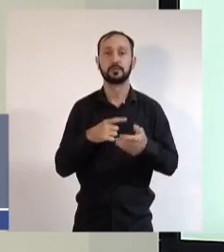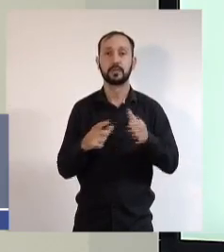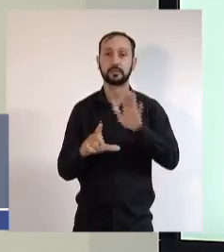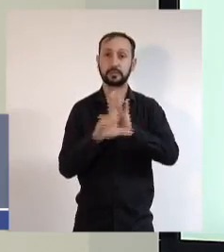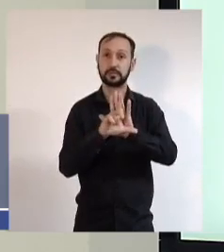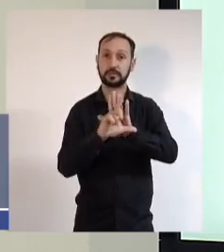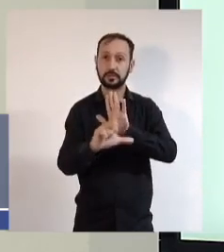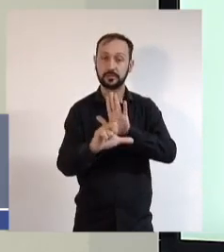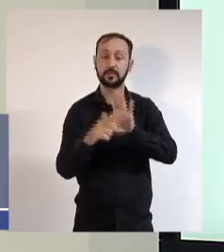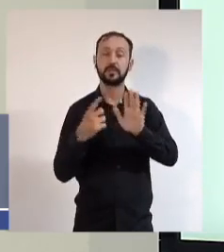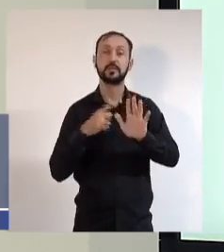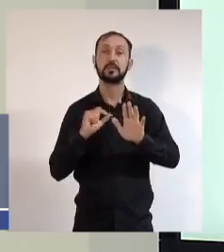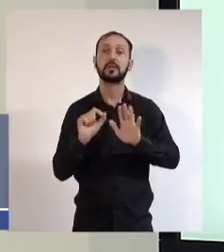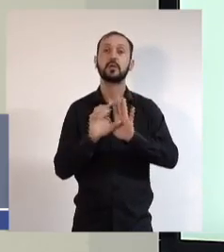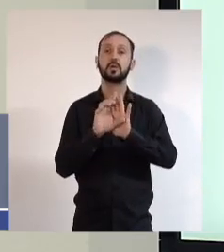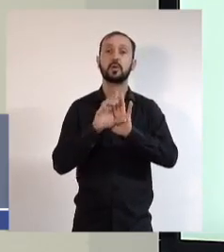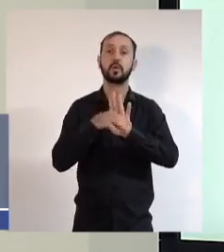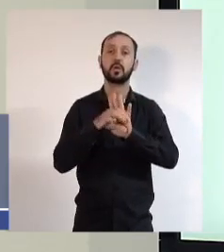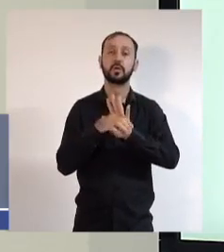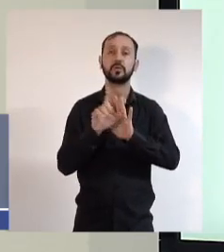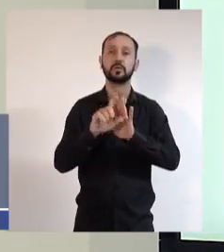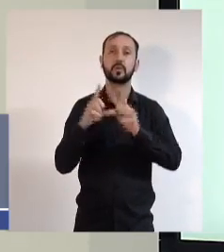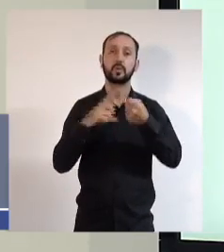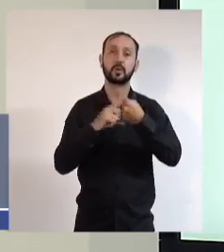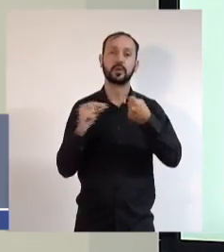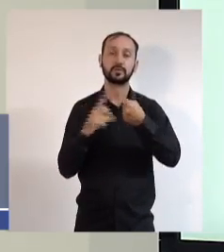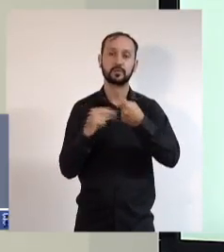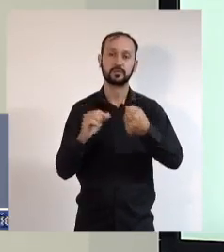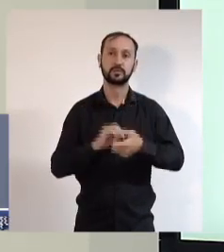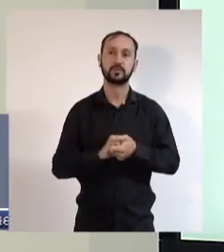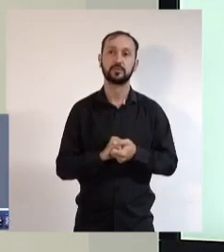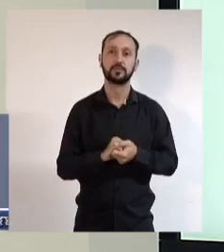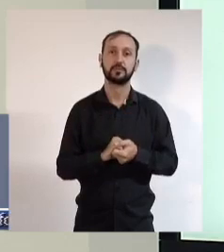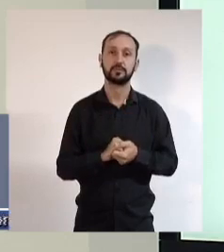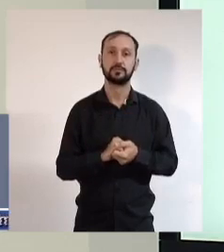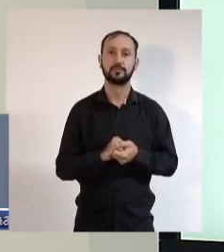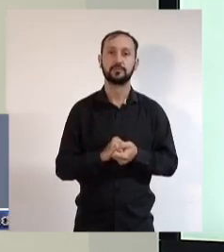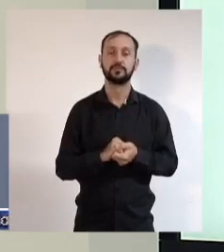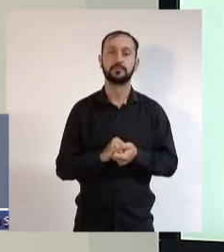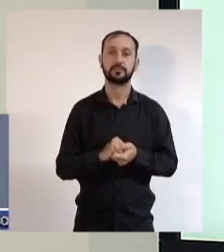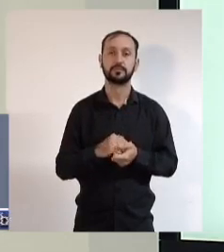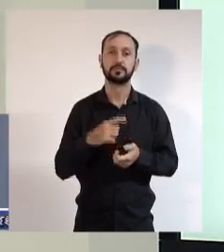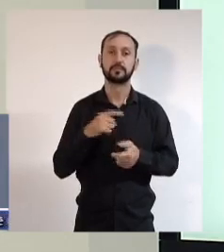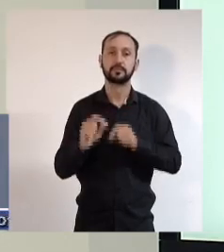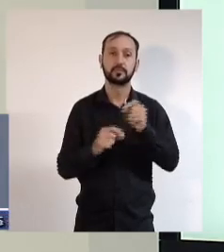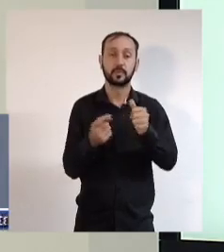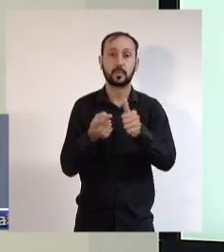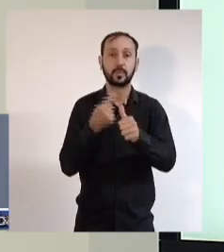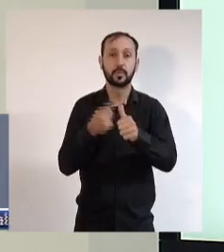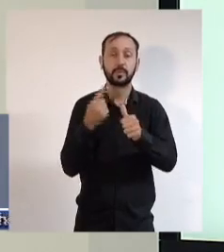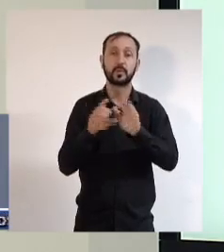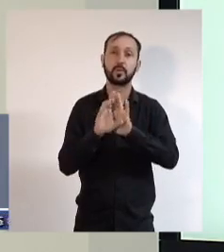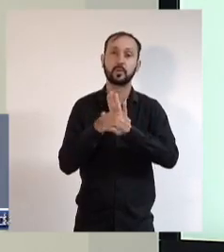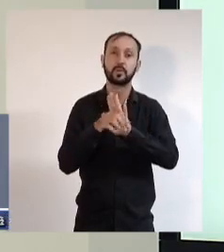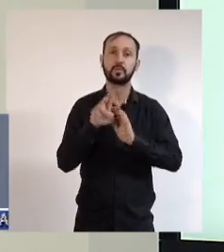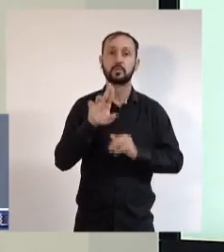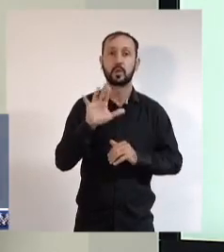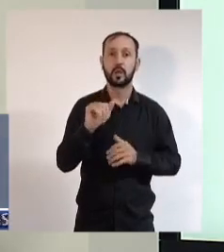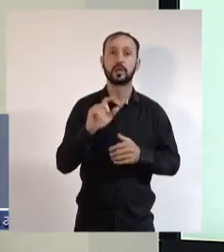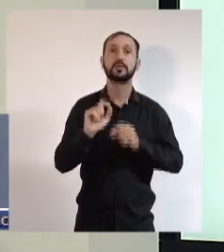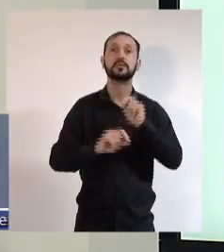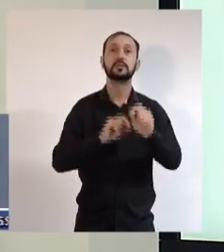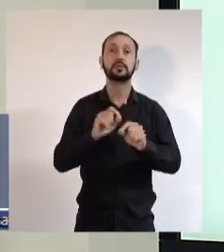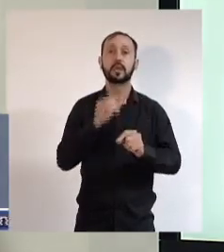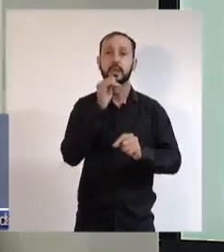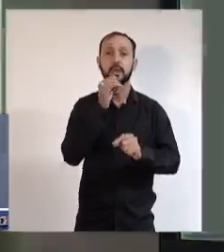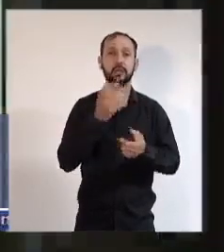ela traz o conceito não é nenhum artigo lá no início da legislação tem um glossário e o primeiro conceito de unidade de conservação que é